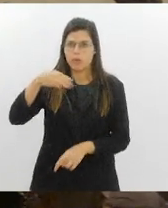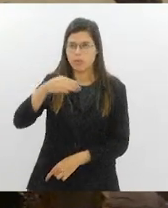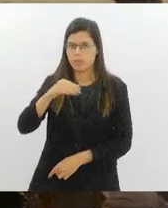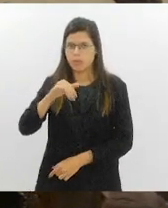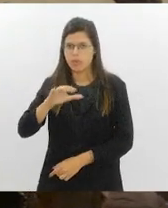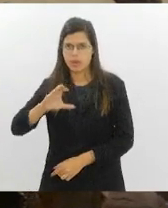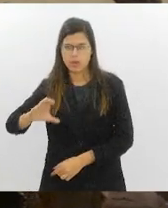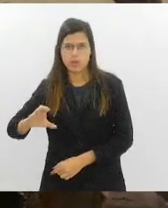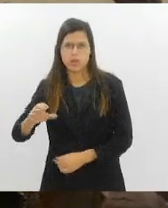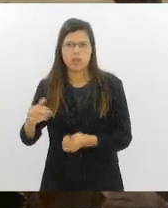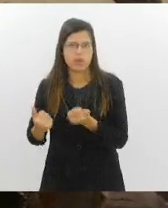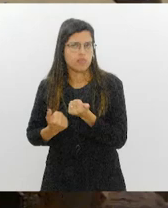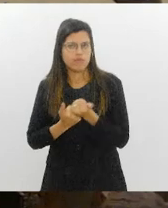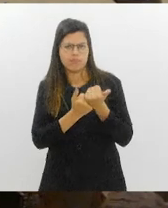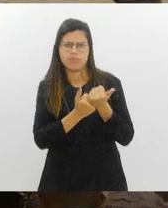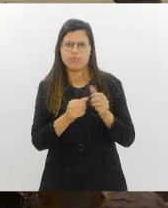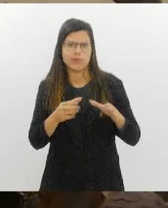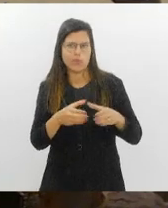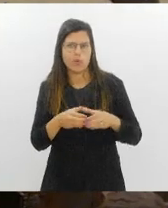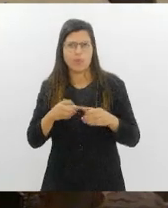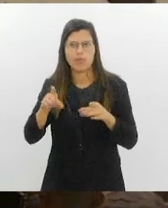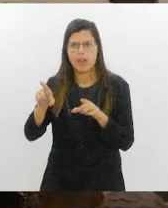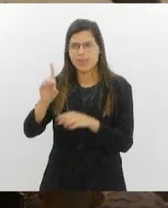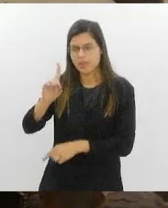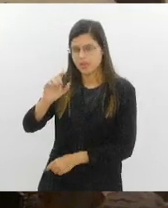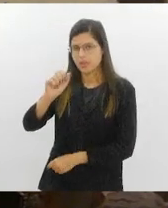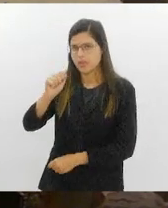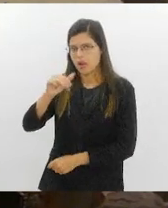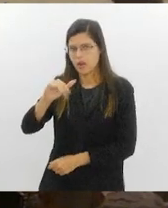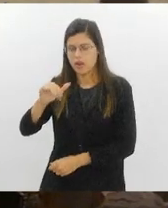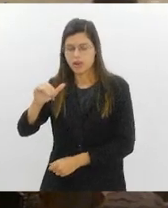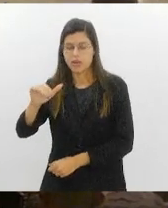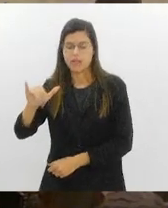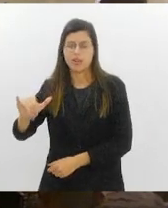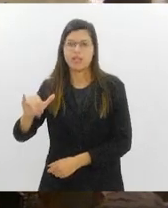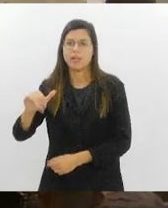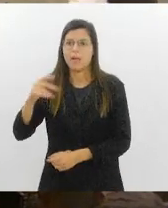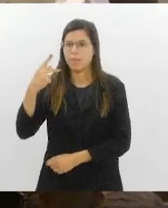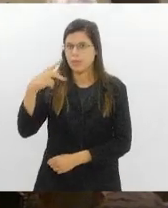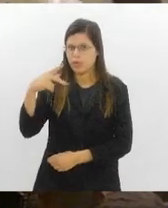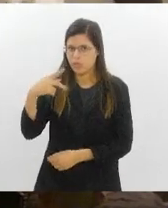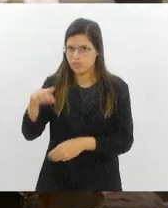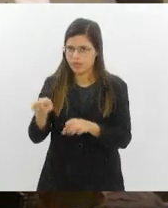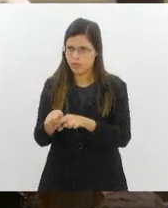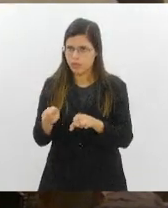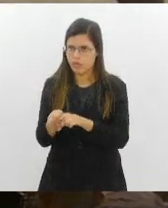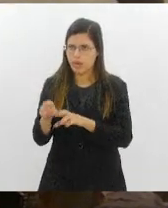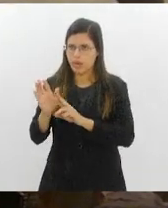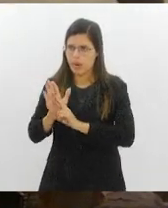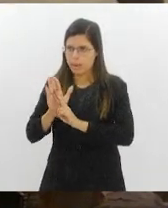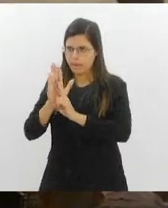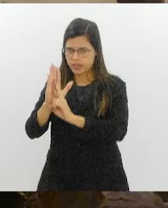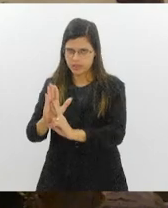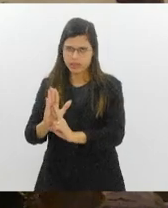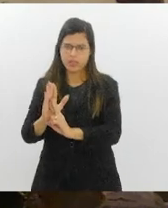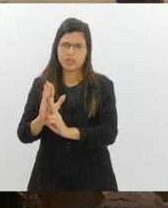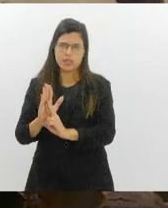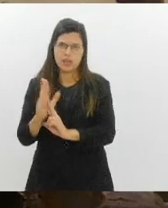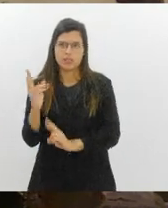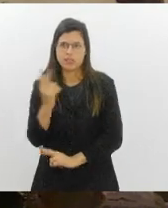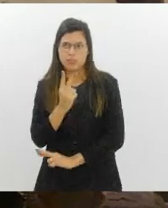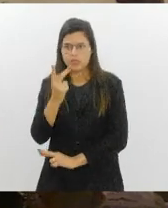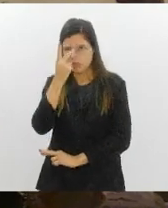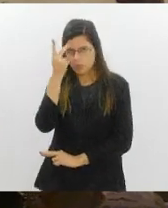parceiros da companhia sempre foram, a Dani, que é uma grande parceira, a Petrobras, que está aqui representada por duas pessoas, pela Eliane e pela